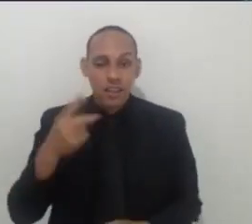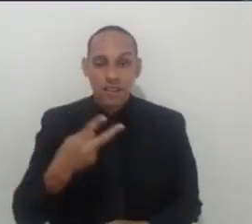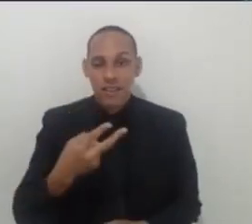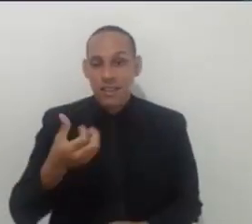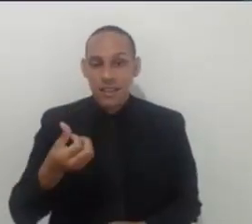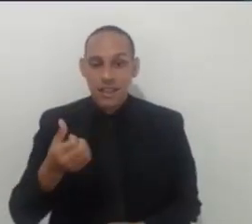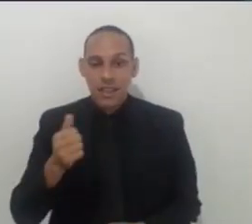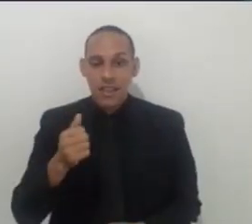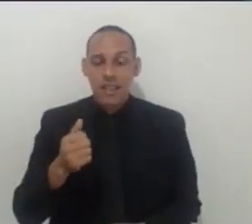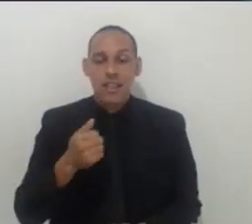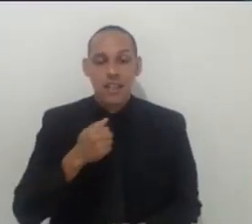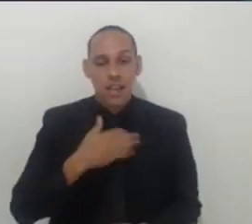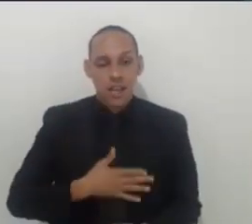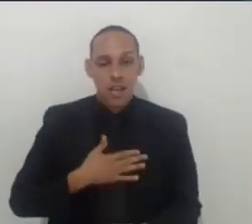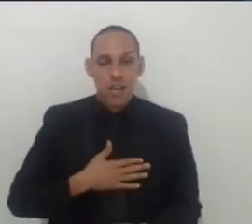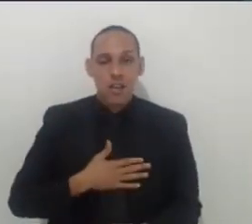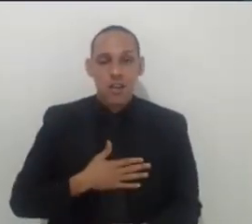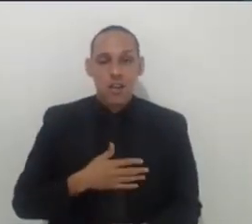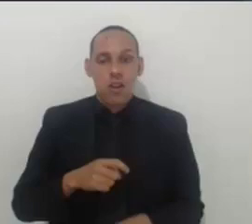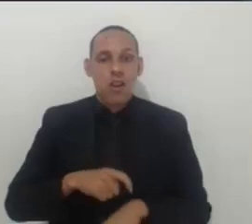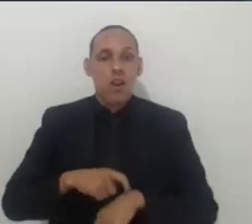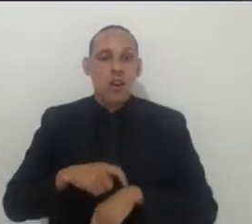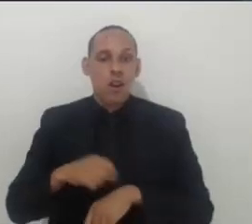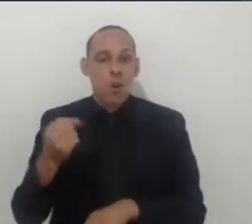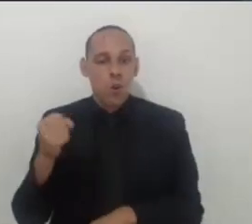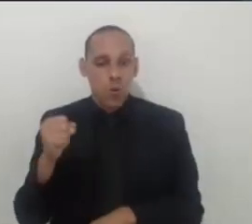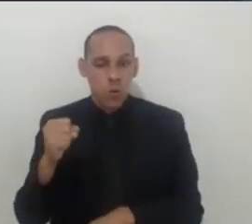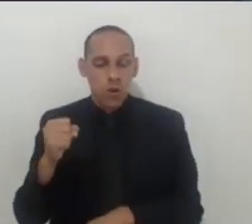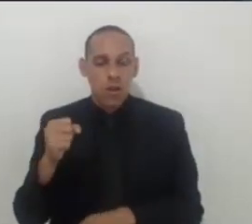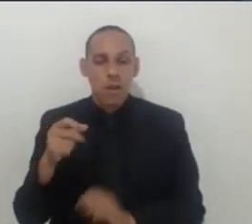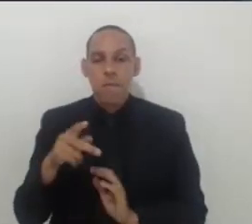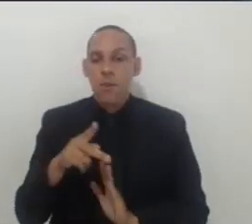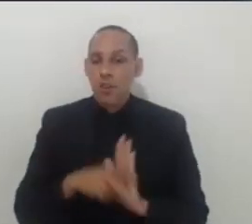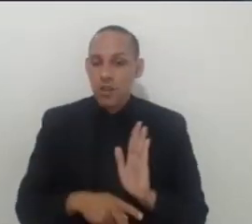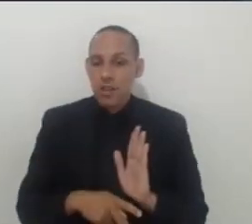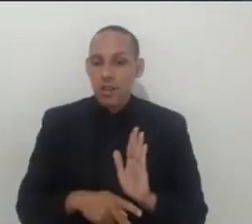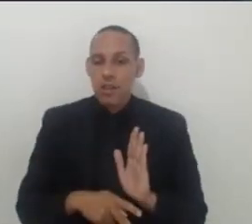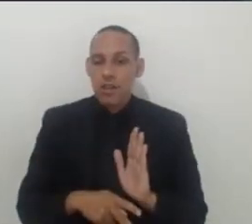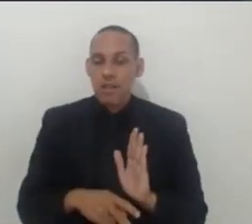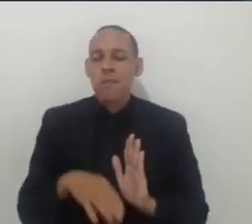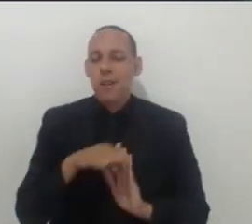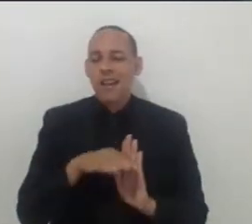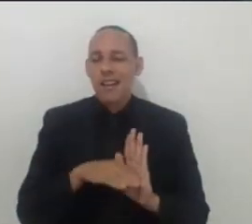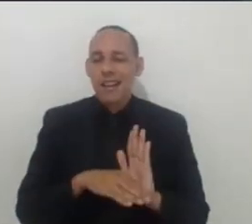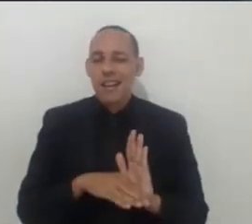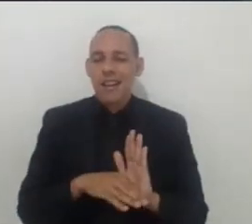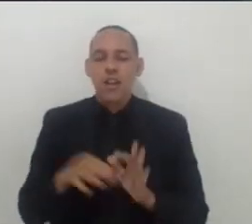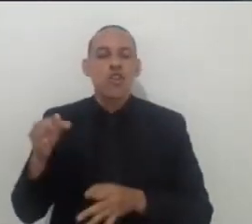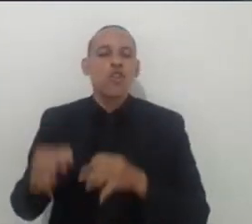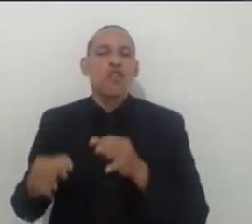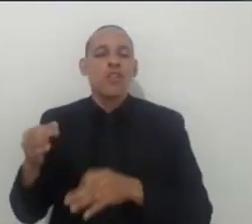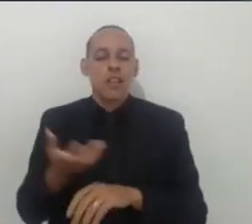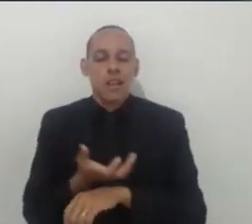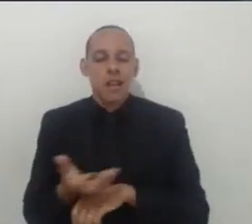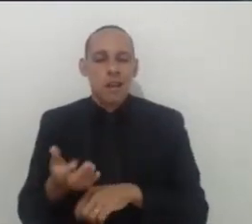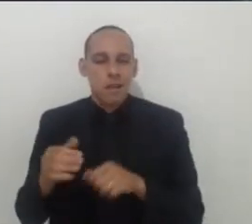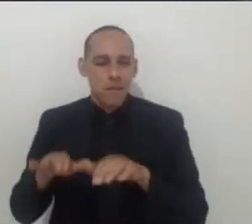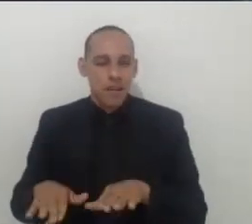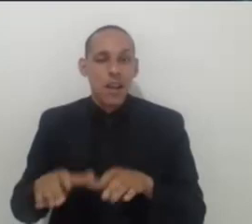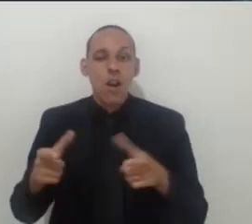das 8 horas, o projeto Programa Justiça na Praça estará em Bahia